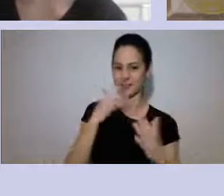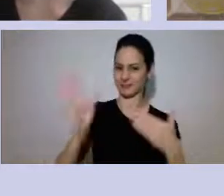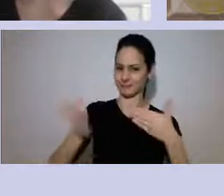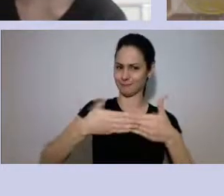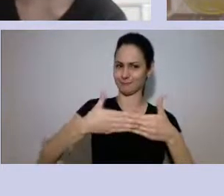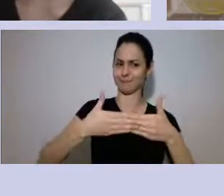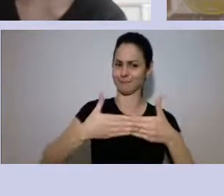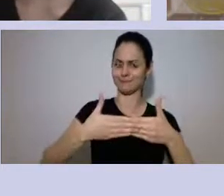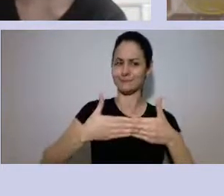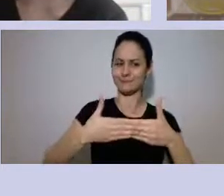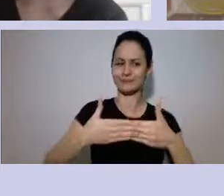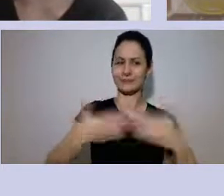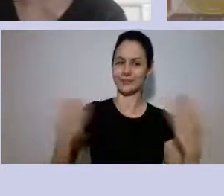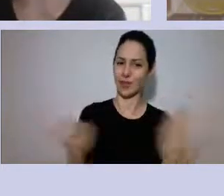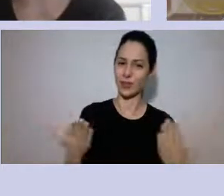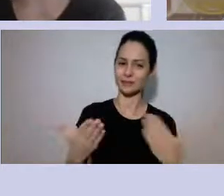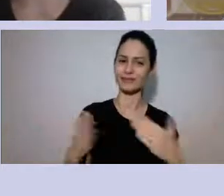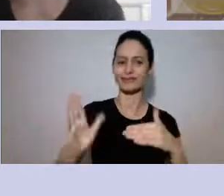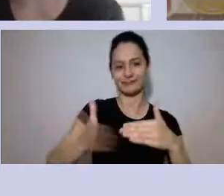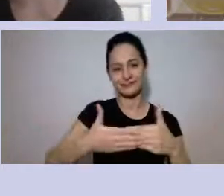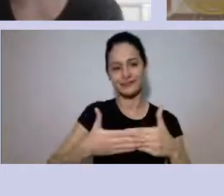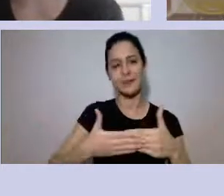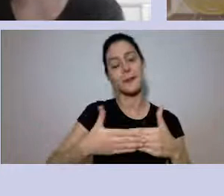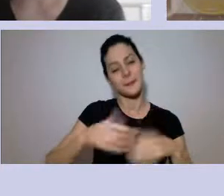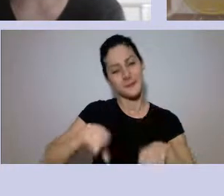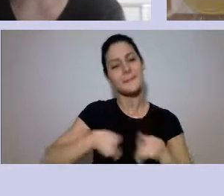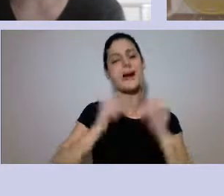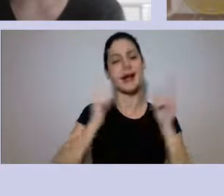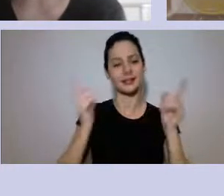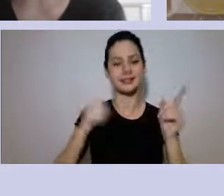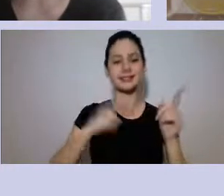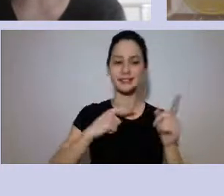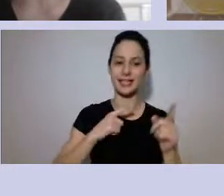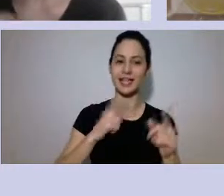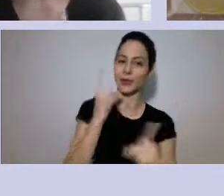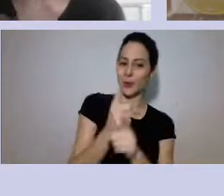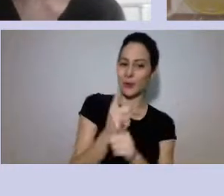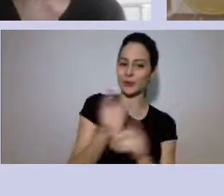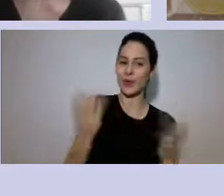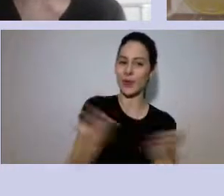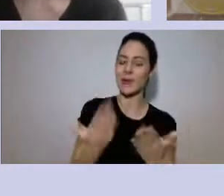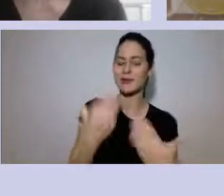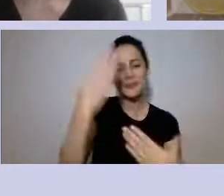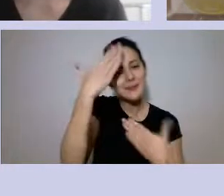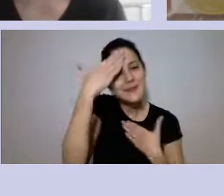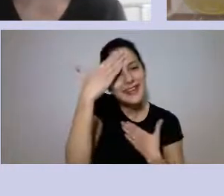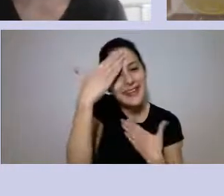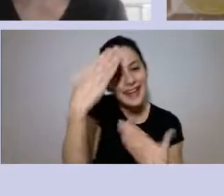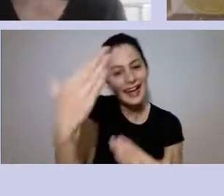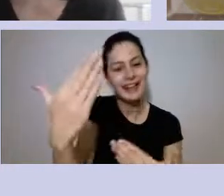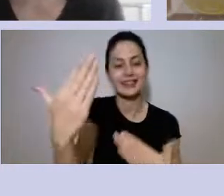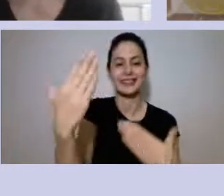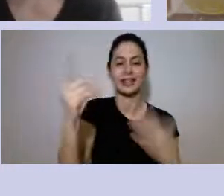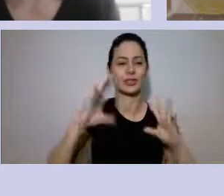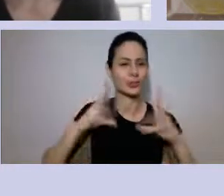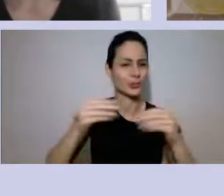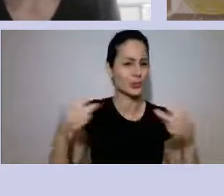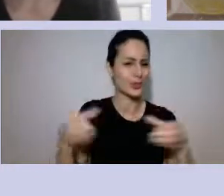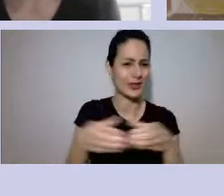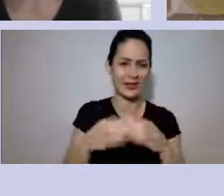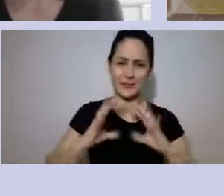que hace más placentero todavía el encuentro. Muchísimas gracias al equipo